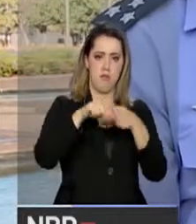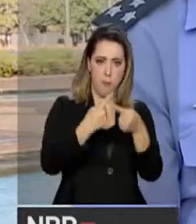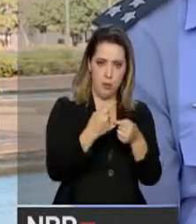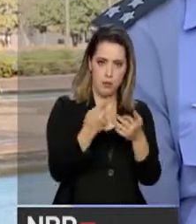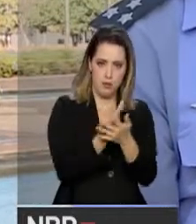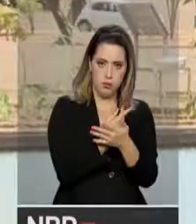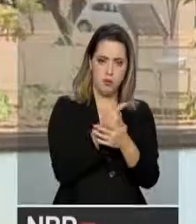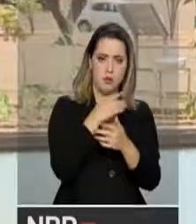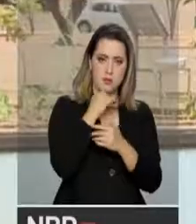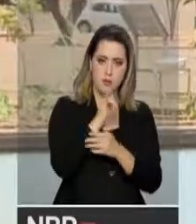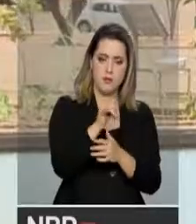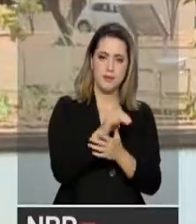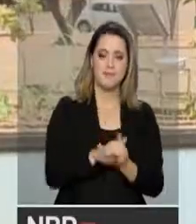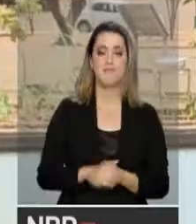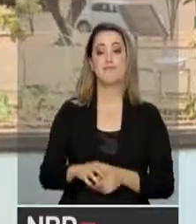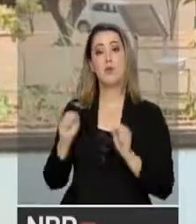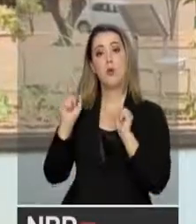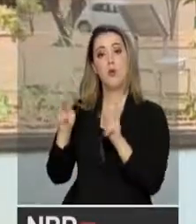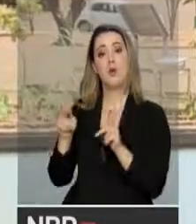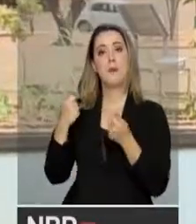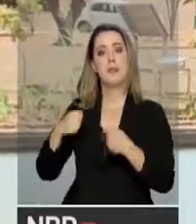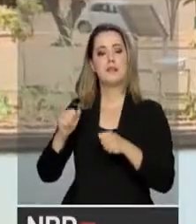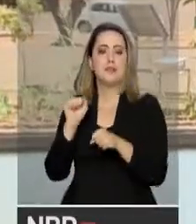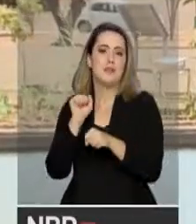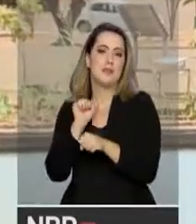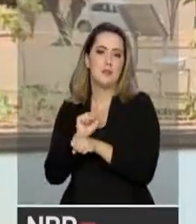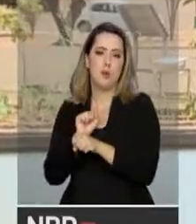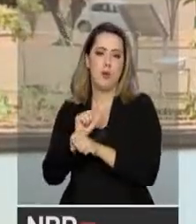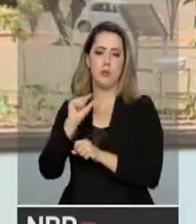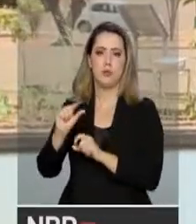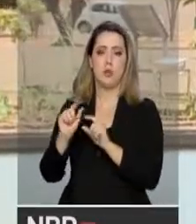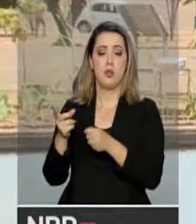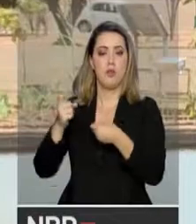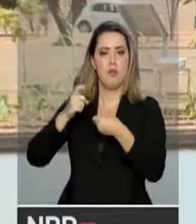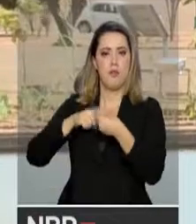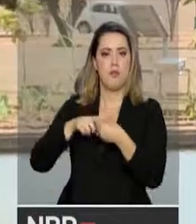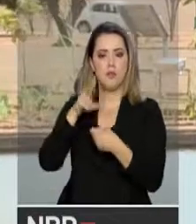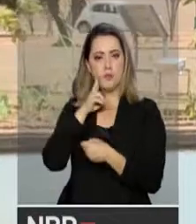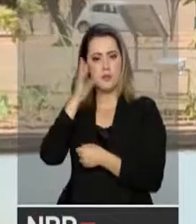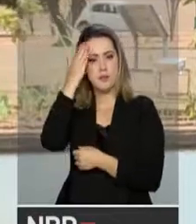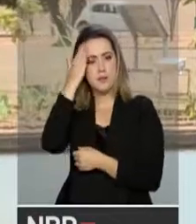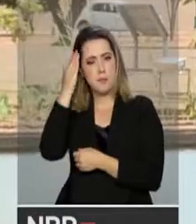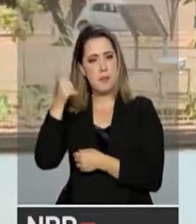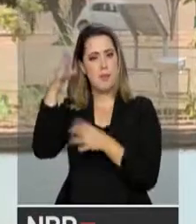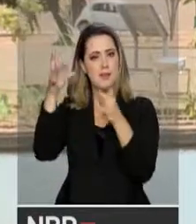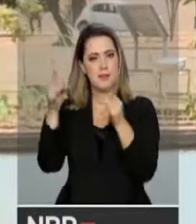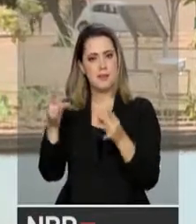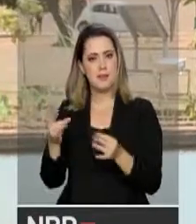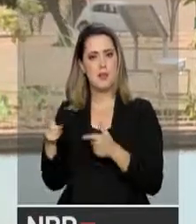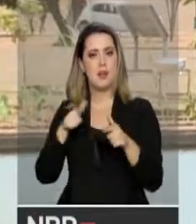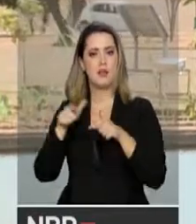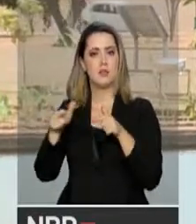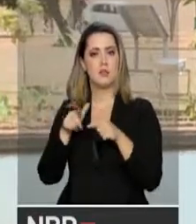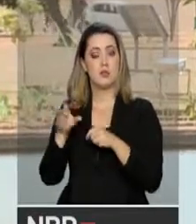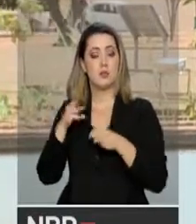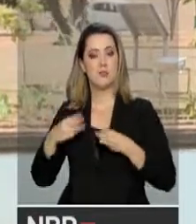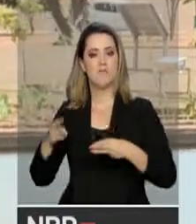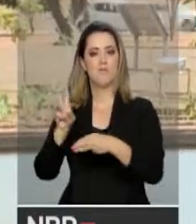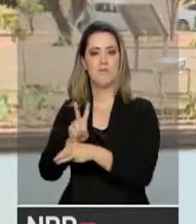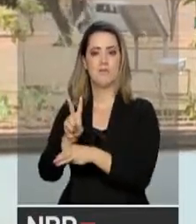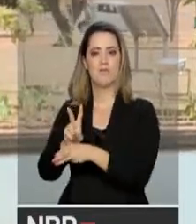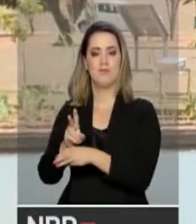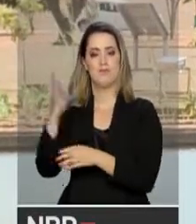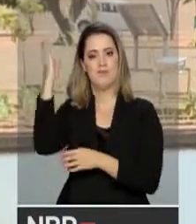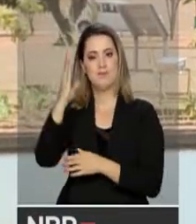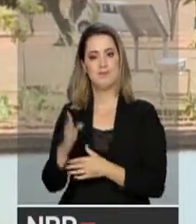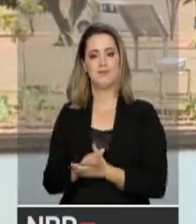em si. Ok, a gente vai precisar fazer um rápido intervalo e na volta você vai saber mais detalhes sobre a atuação da defesa dentro e